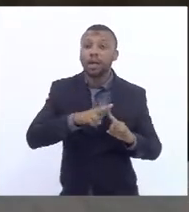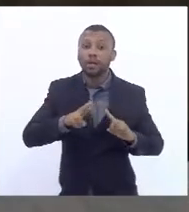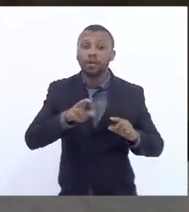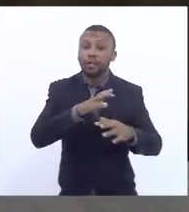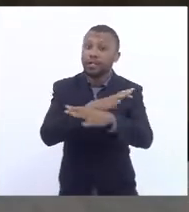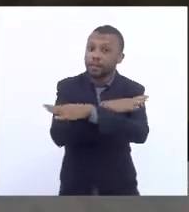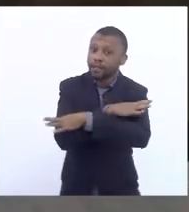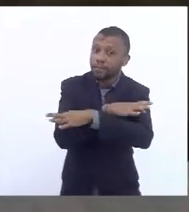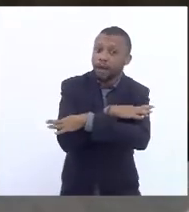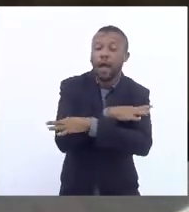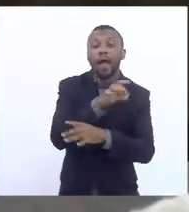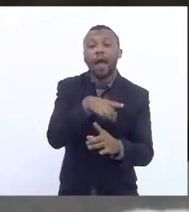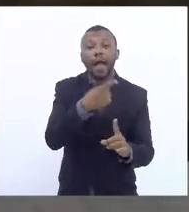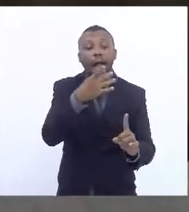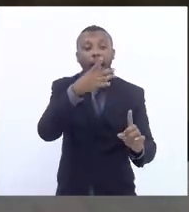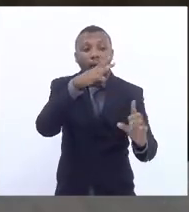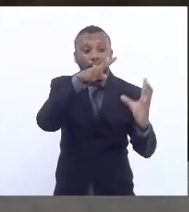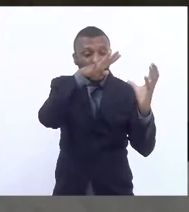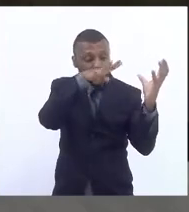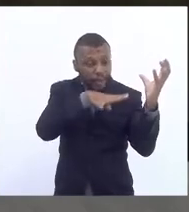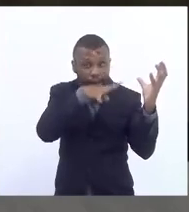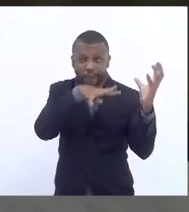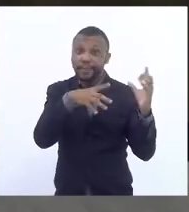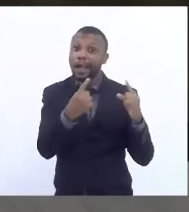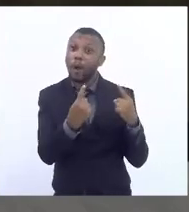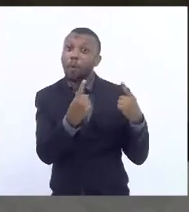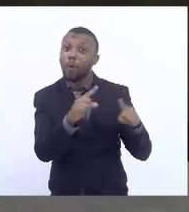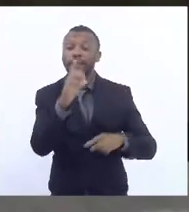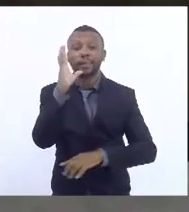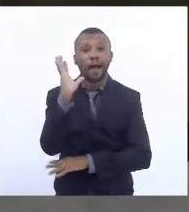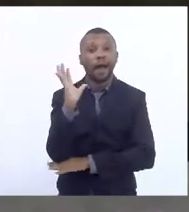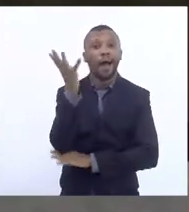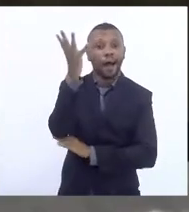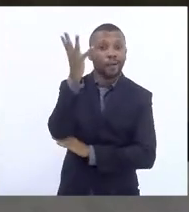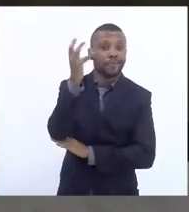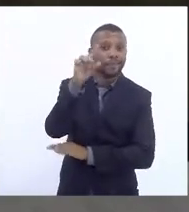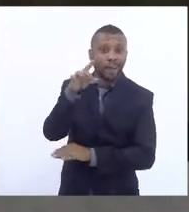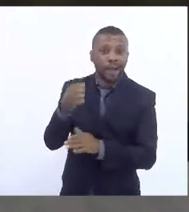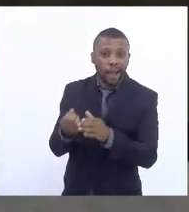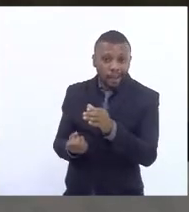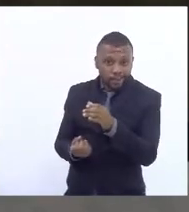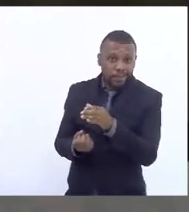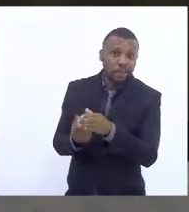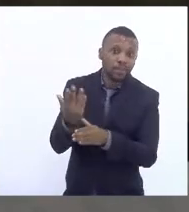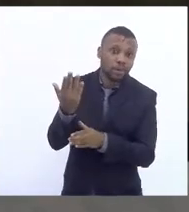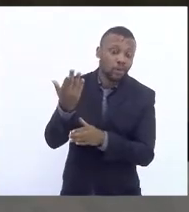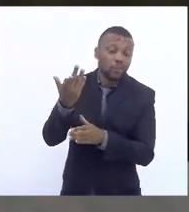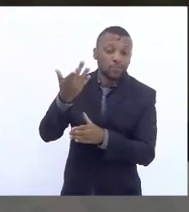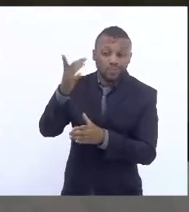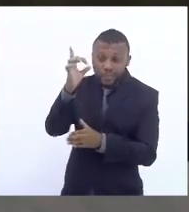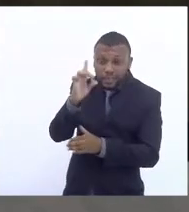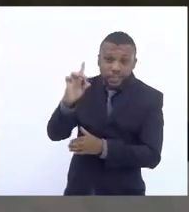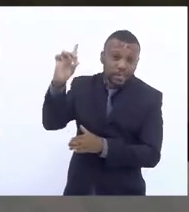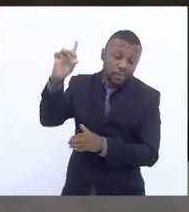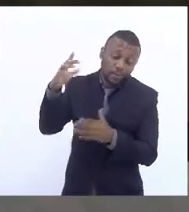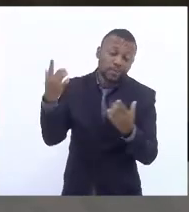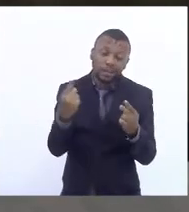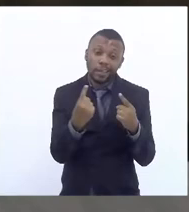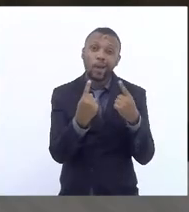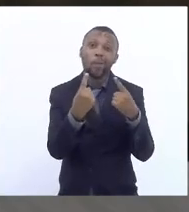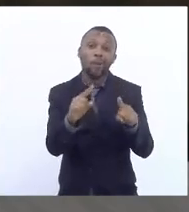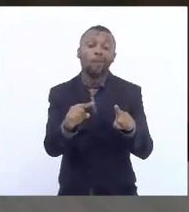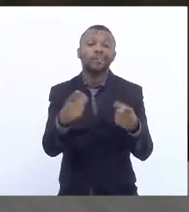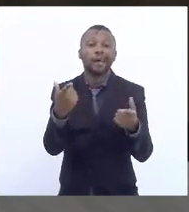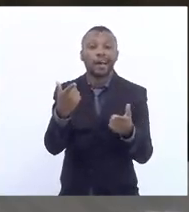árvore sagrada. Ser contra a árvore, que é a criação do ente superior, é ser contra a